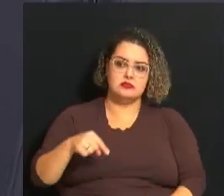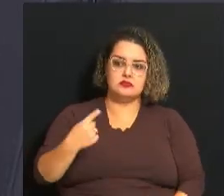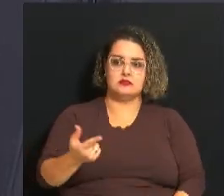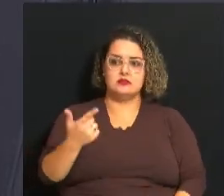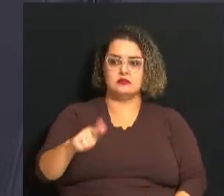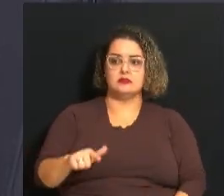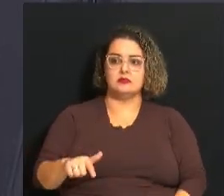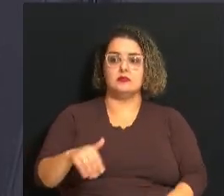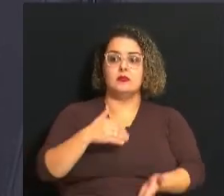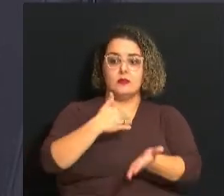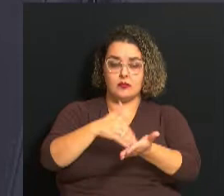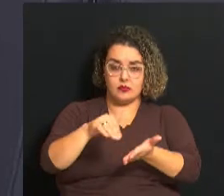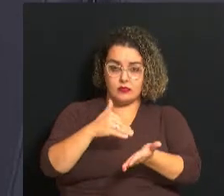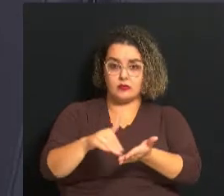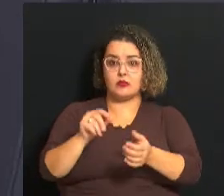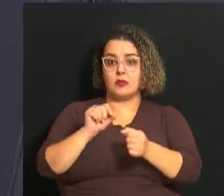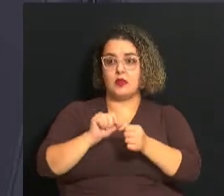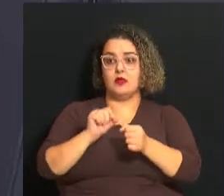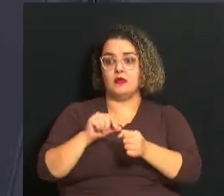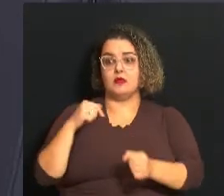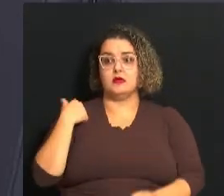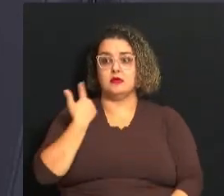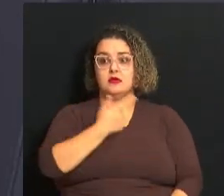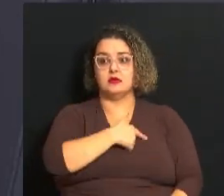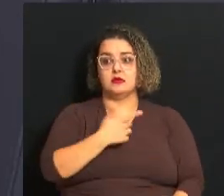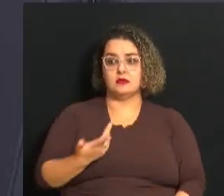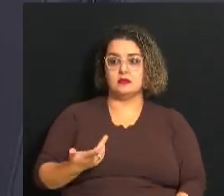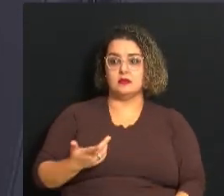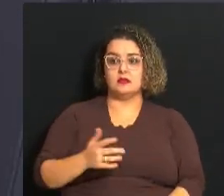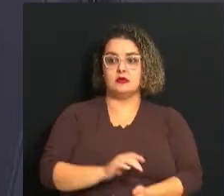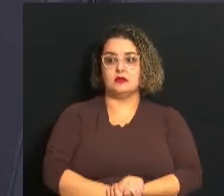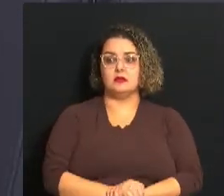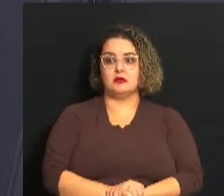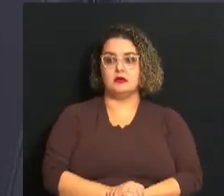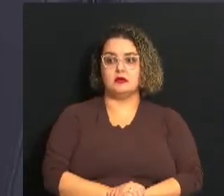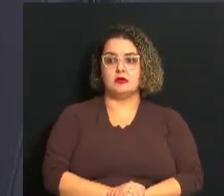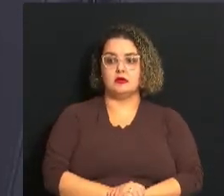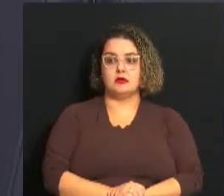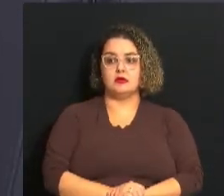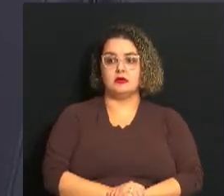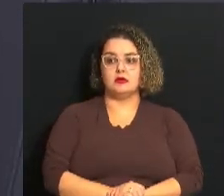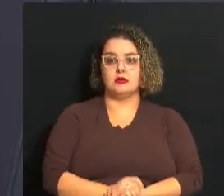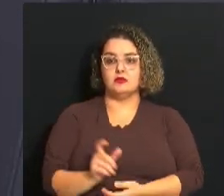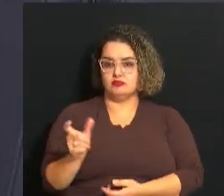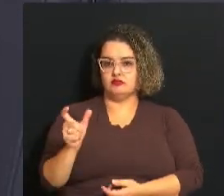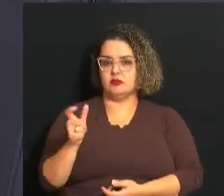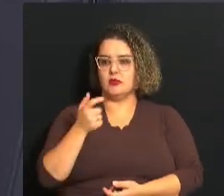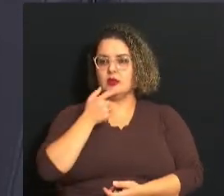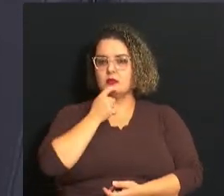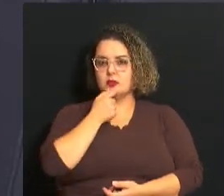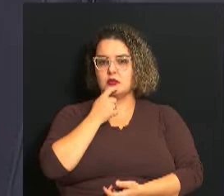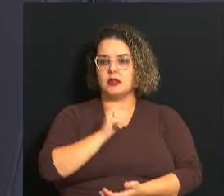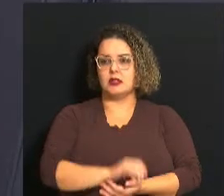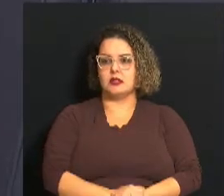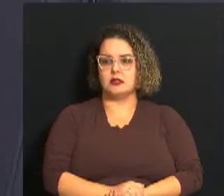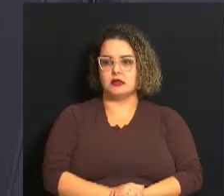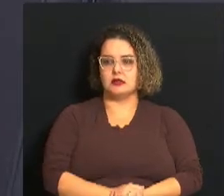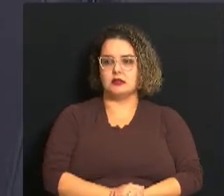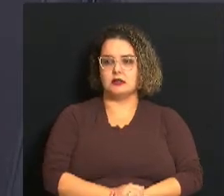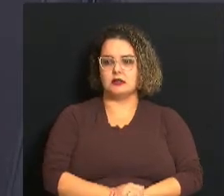secretaria faz conosco The Last Light institucional ela usa esse termo né e com apoio de